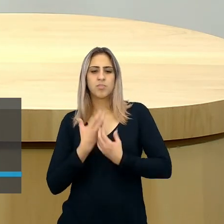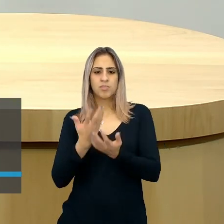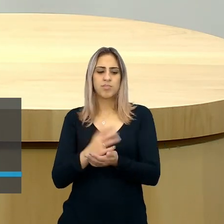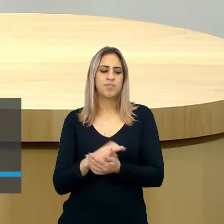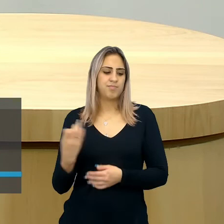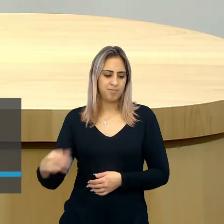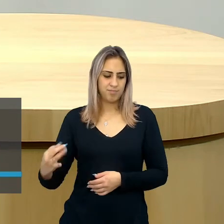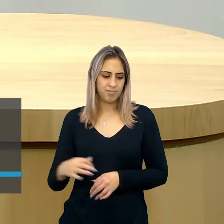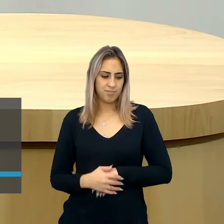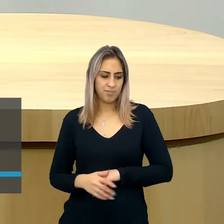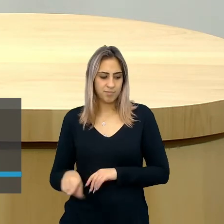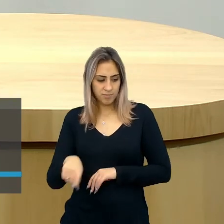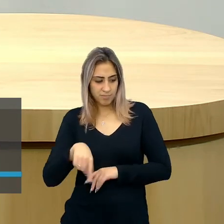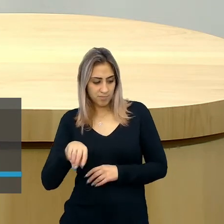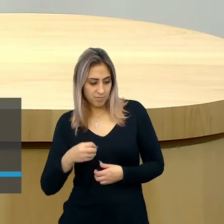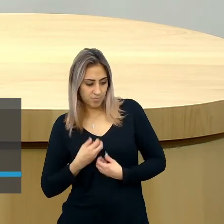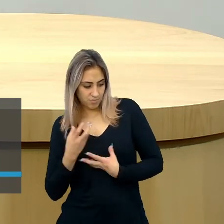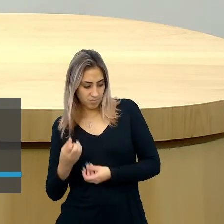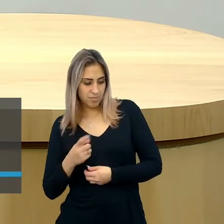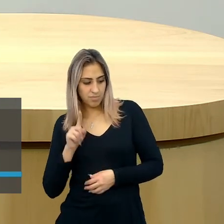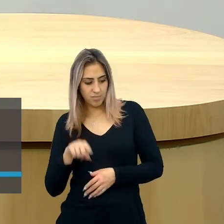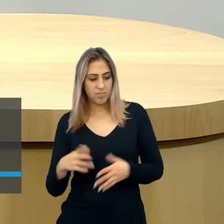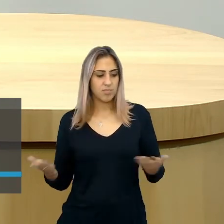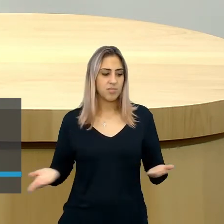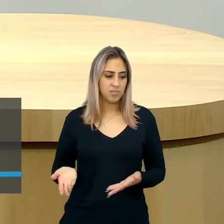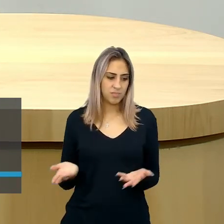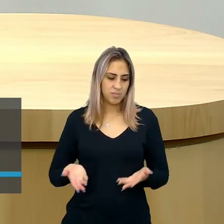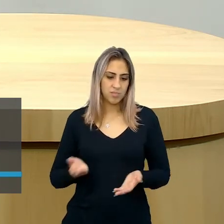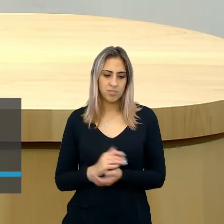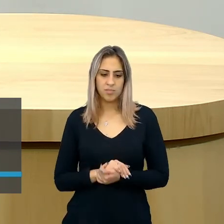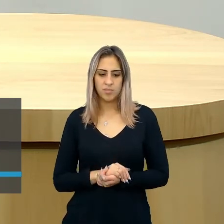né? E esses dados são hoje